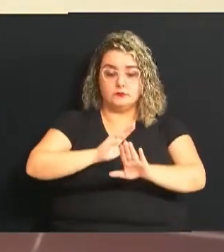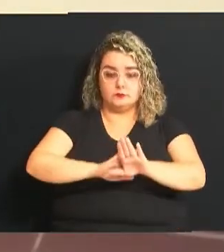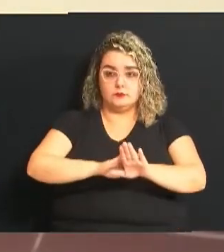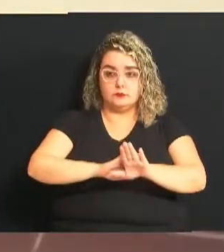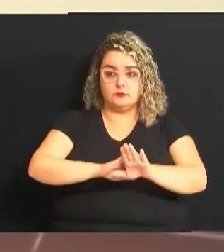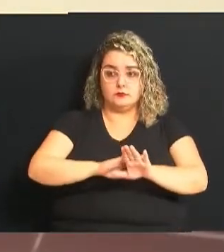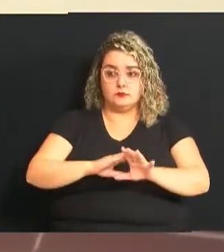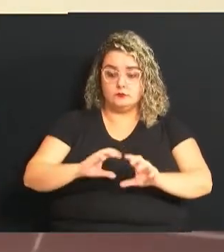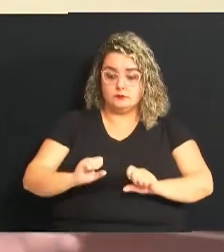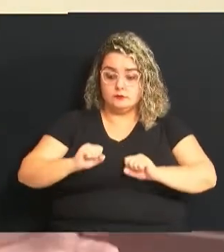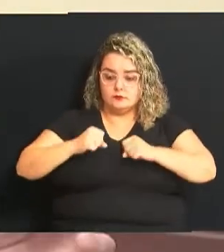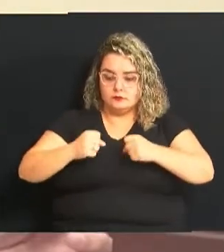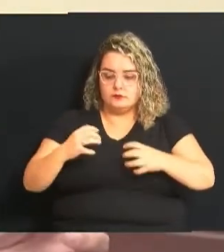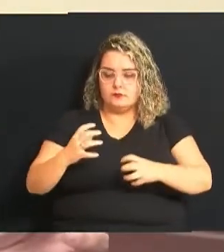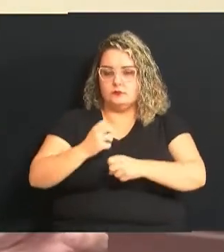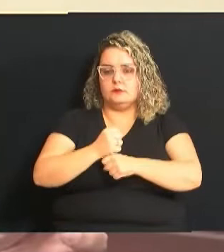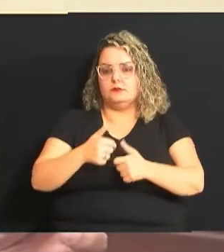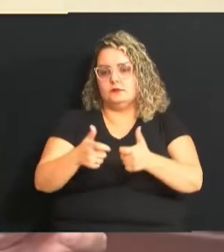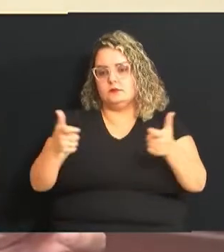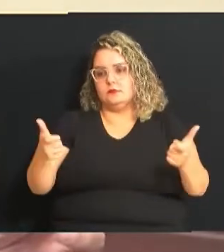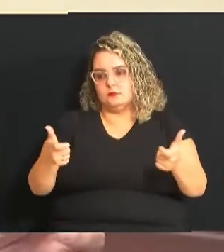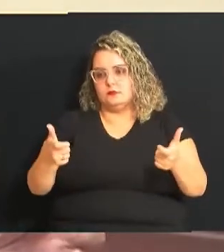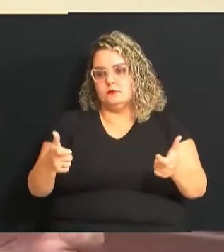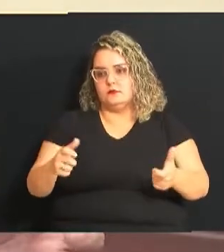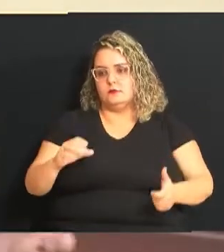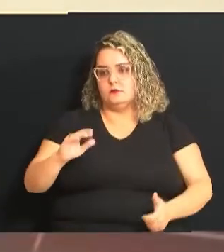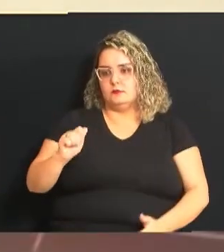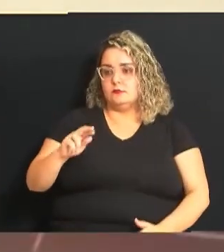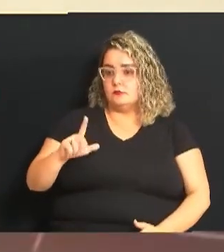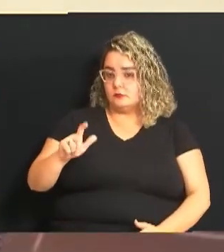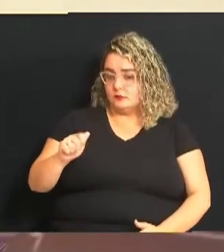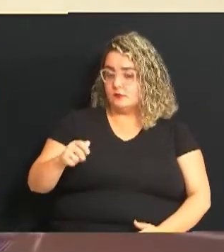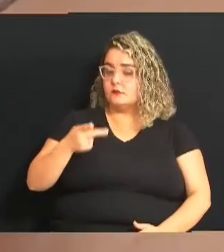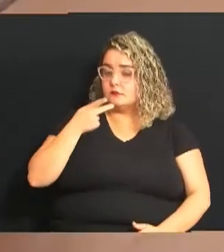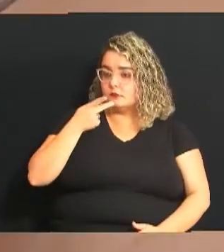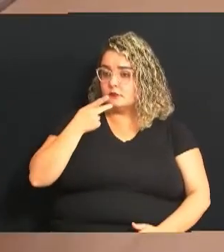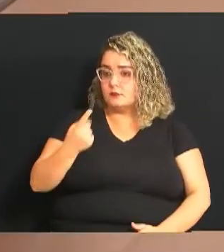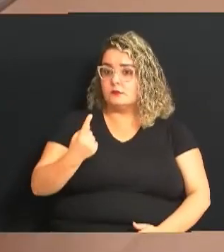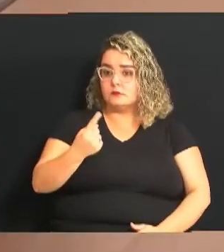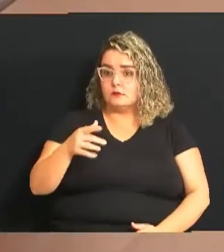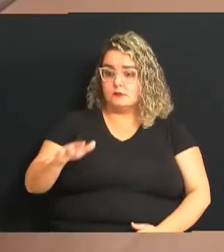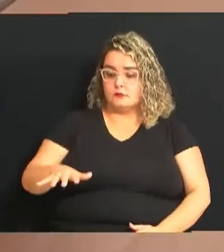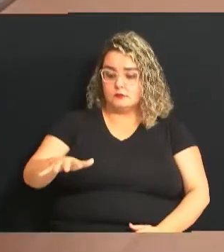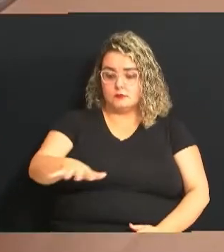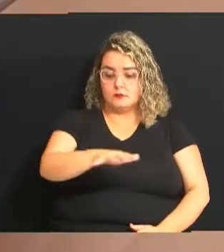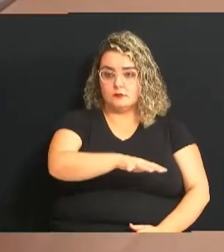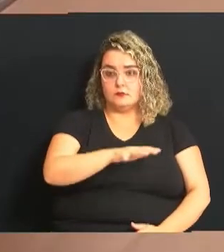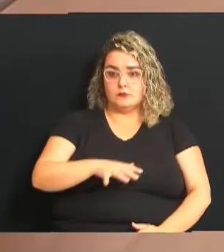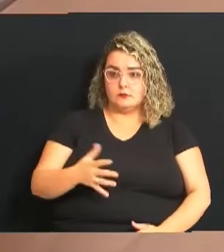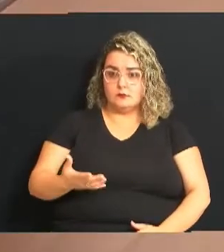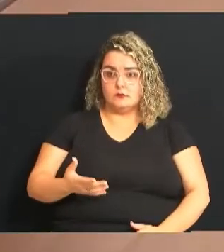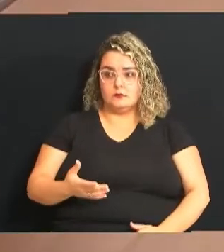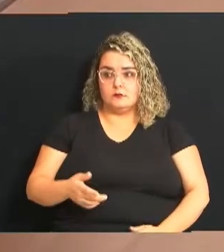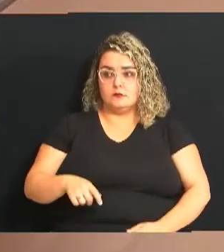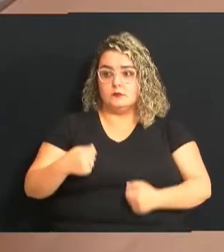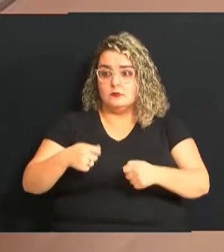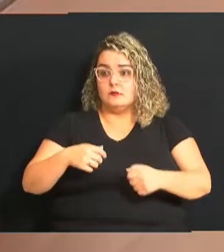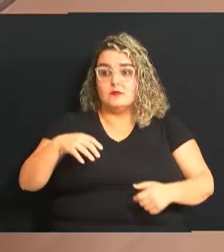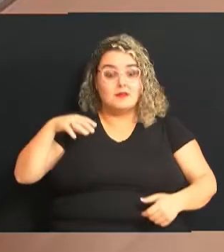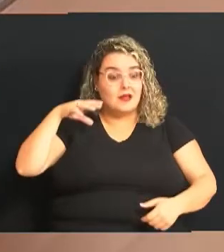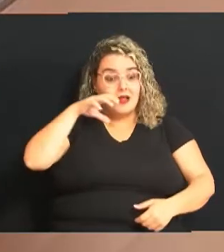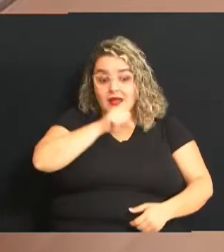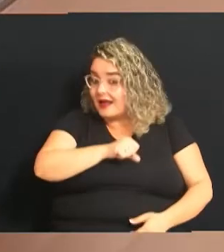maior. O que a Carla disse aqui, de ter um por região, isso tem que ser para ontem,